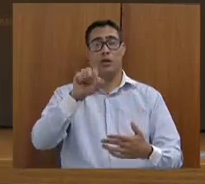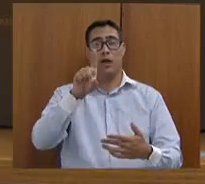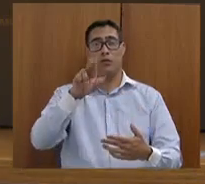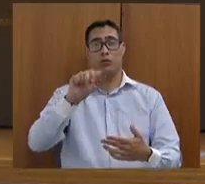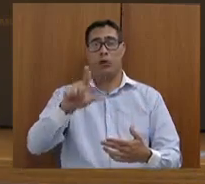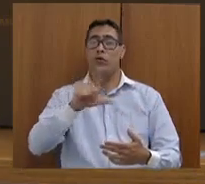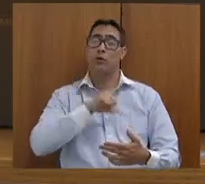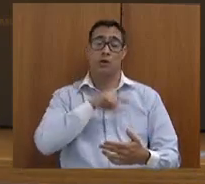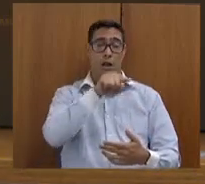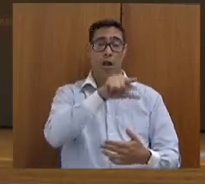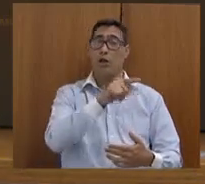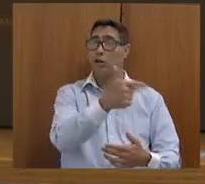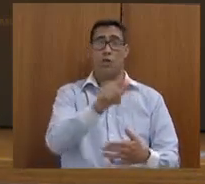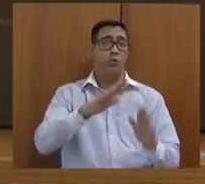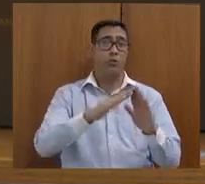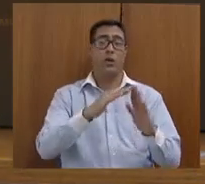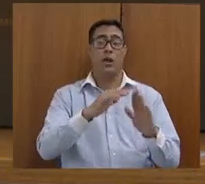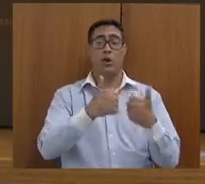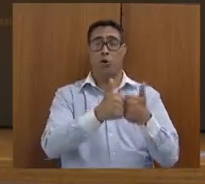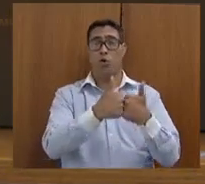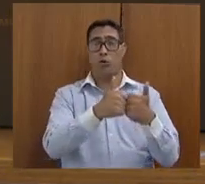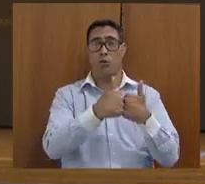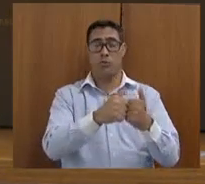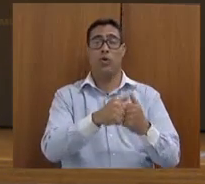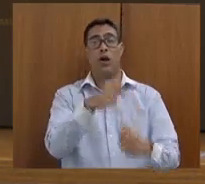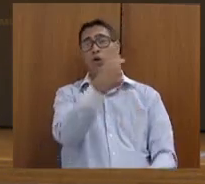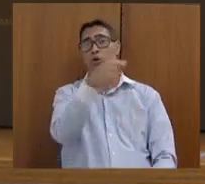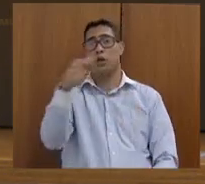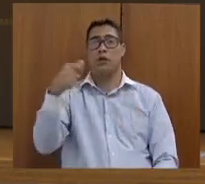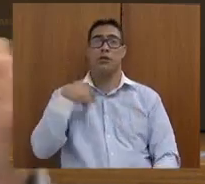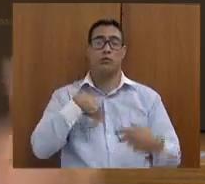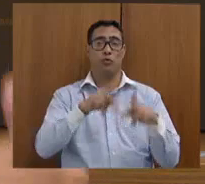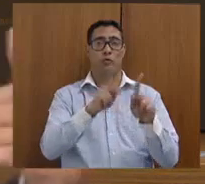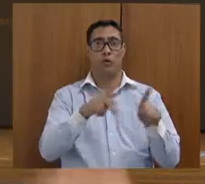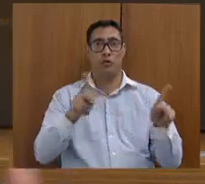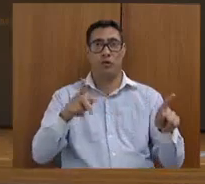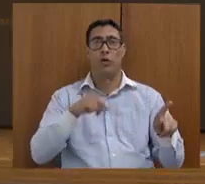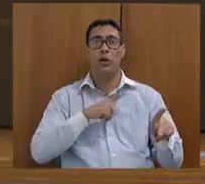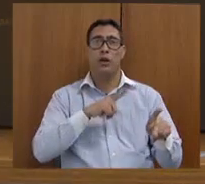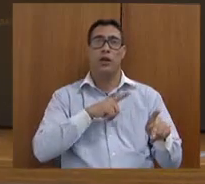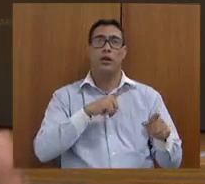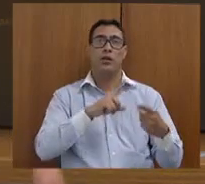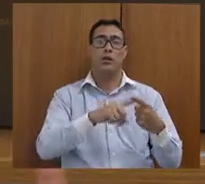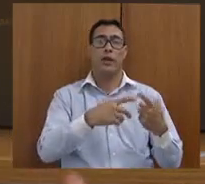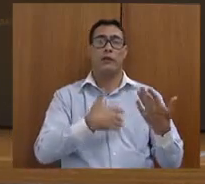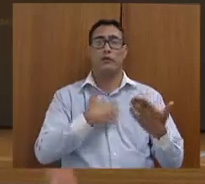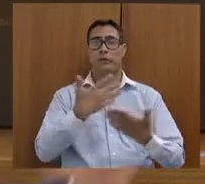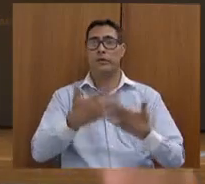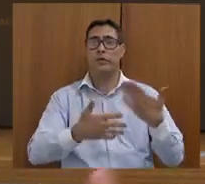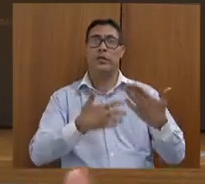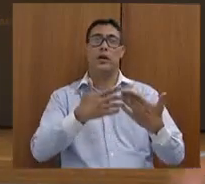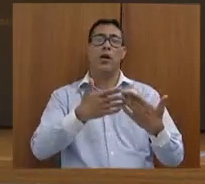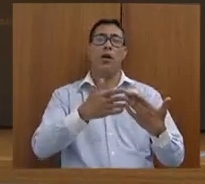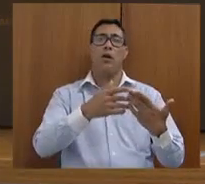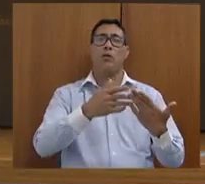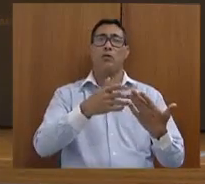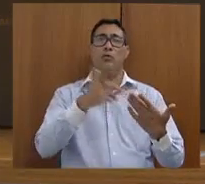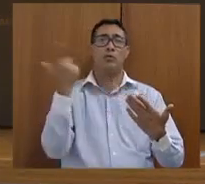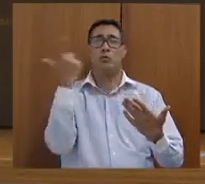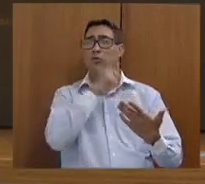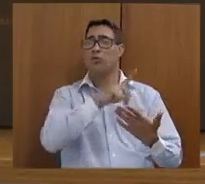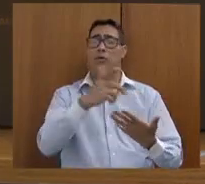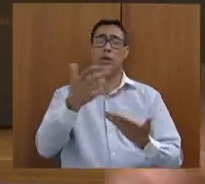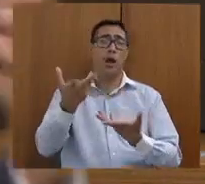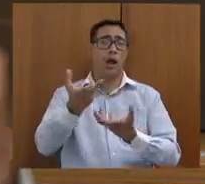ônibus a Associação dos Professores ela estava com cajé que regular não pode receber a minha emenda para um